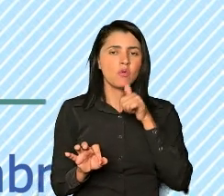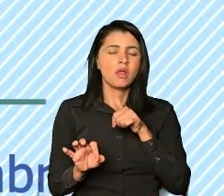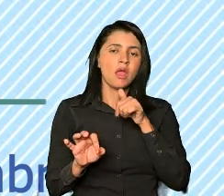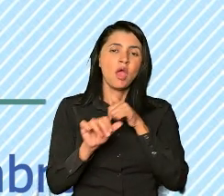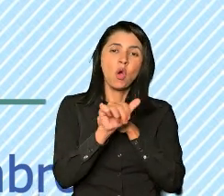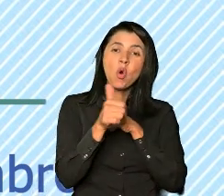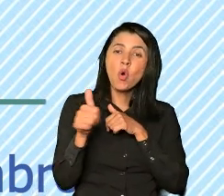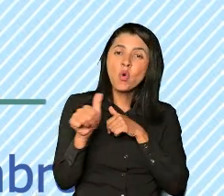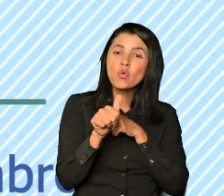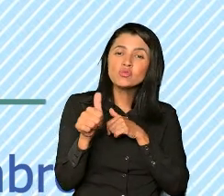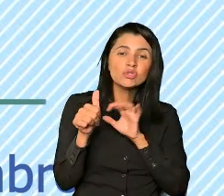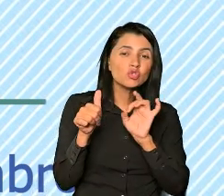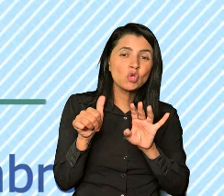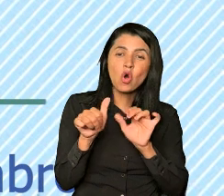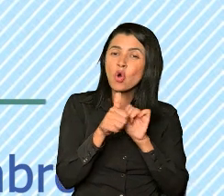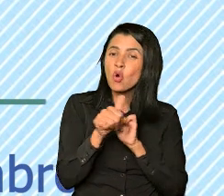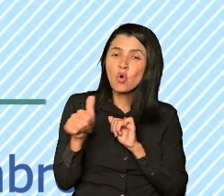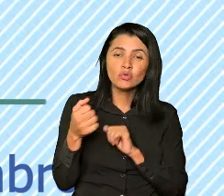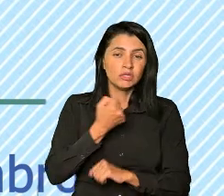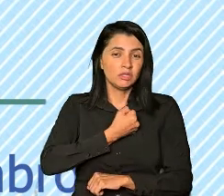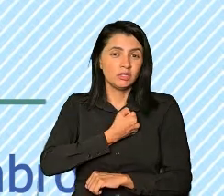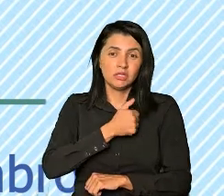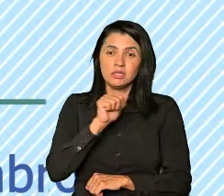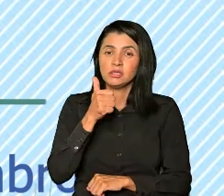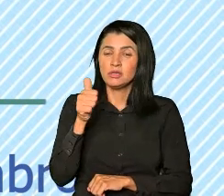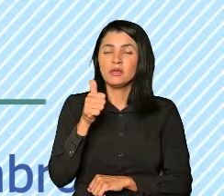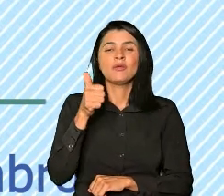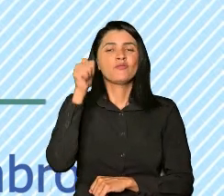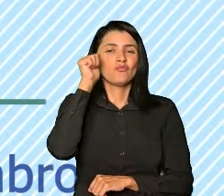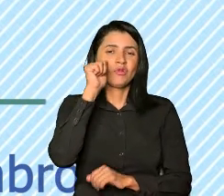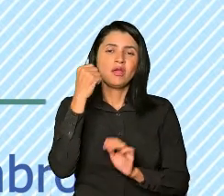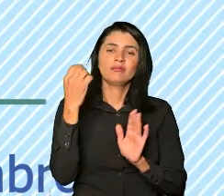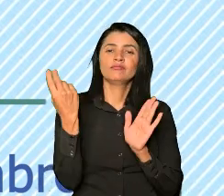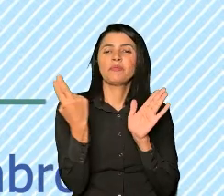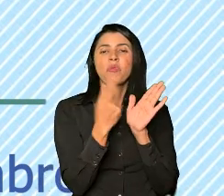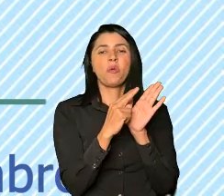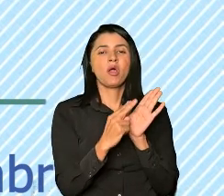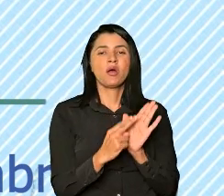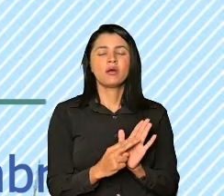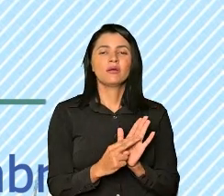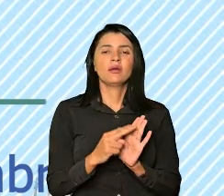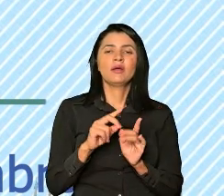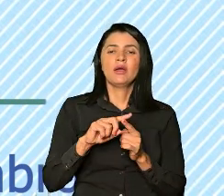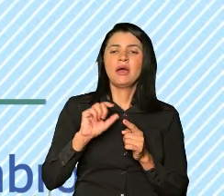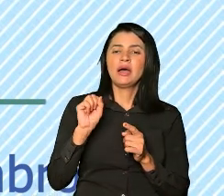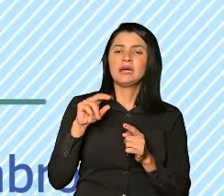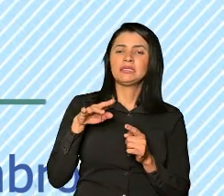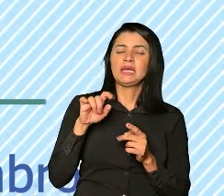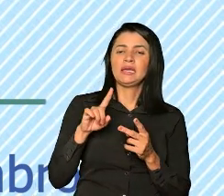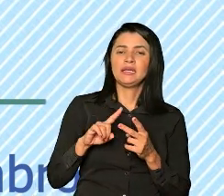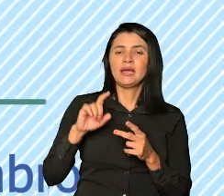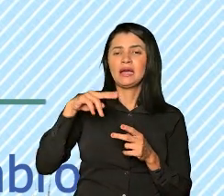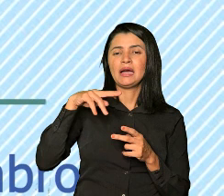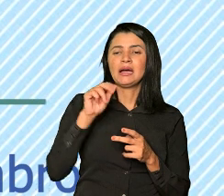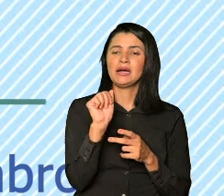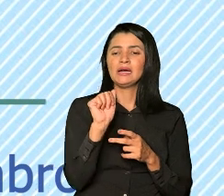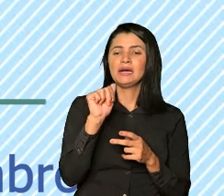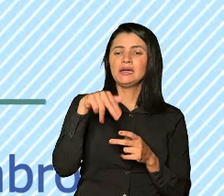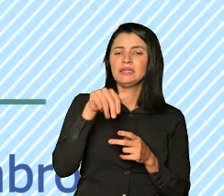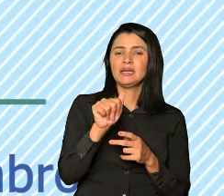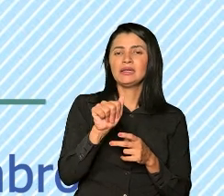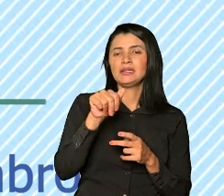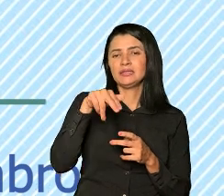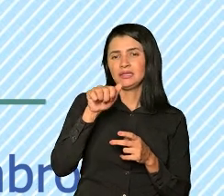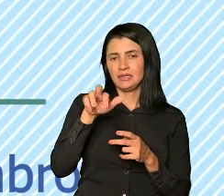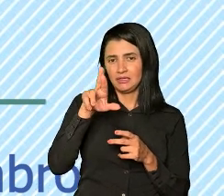11 mulheres estão registradas como heroínas da pátria. Ana Nery, né? Ana Nery é interessante, tem um